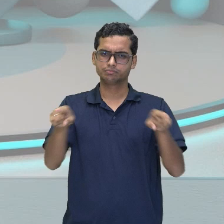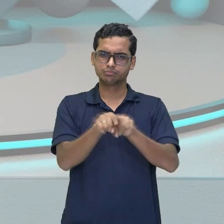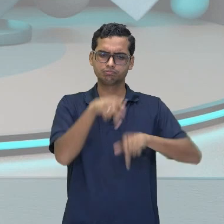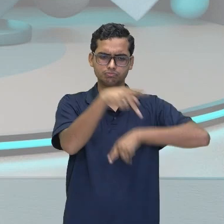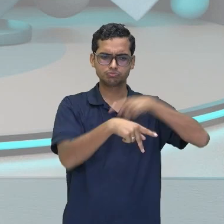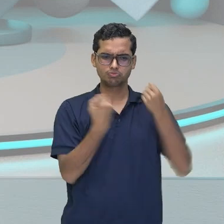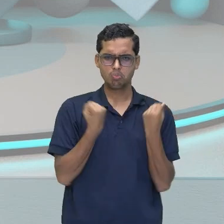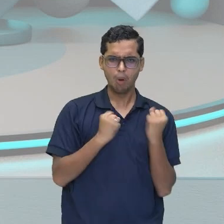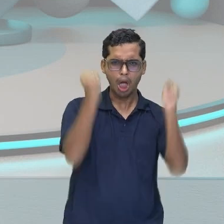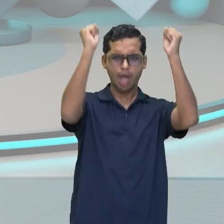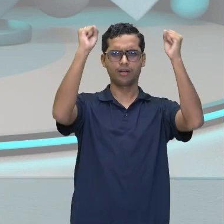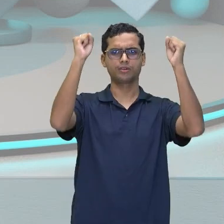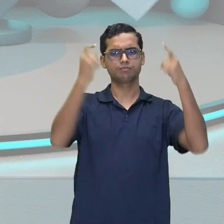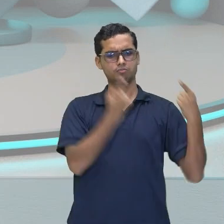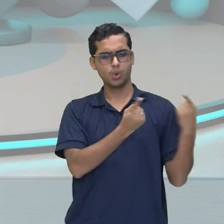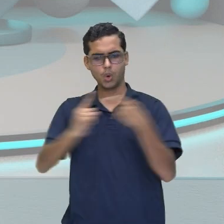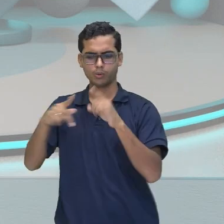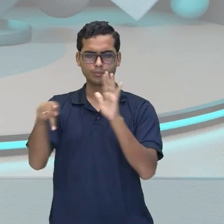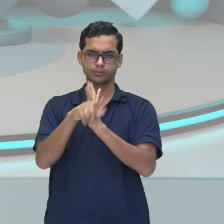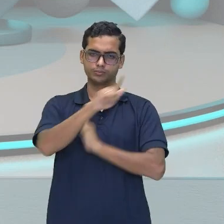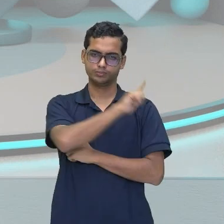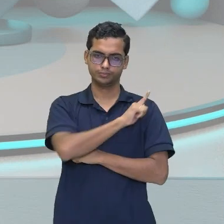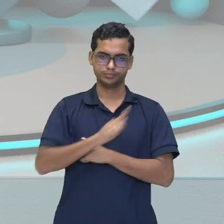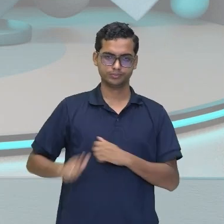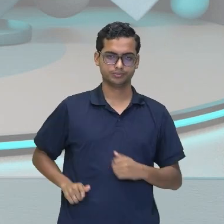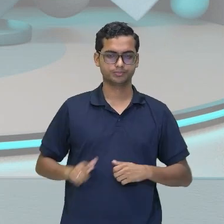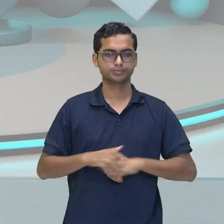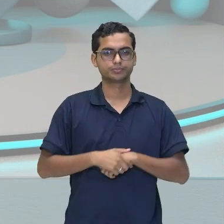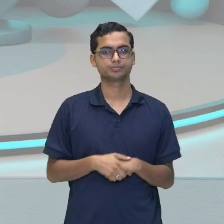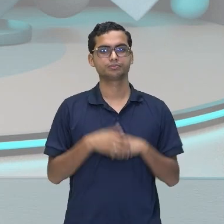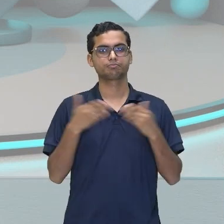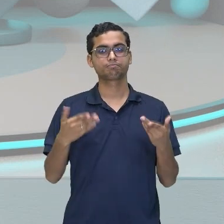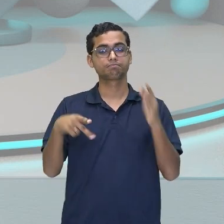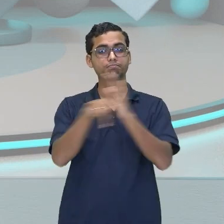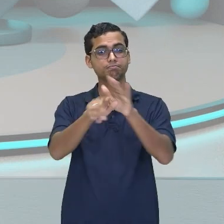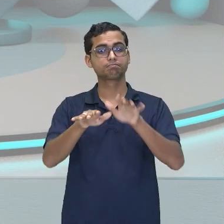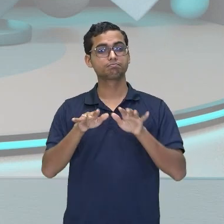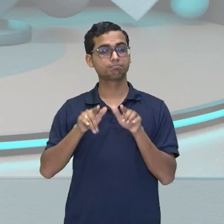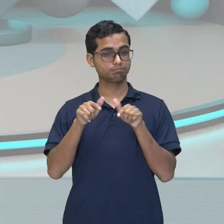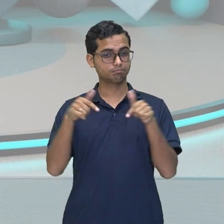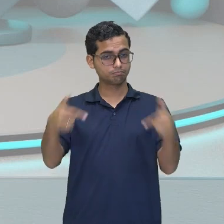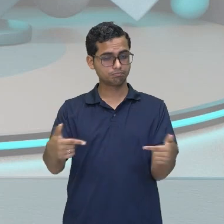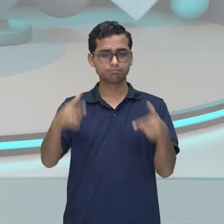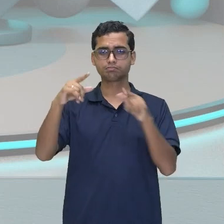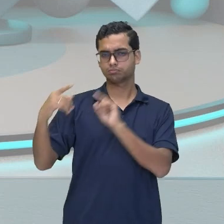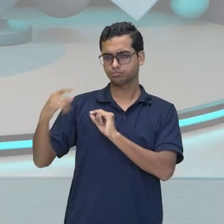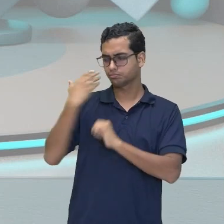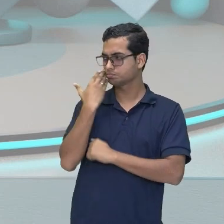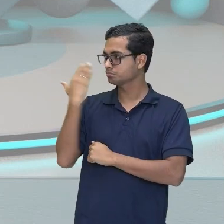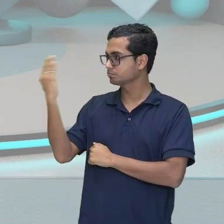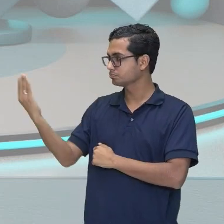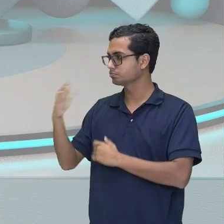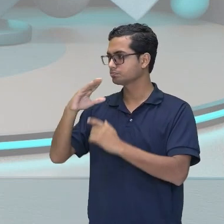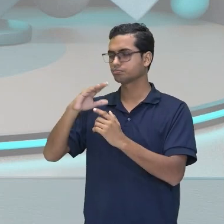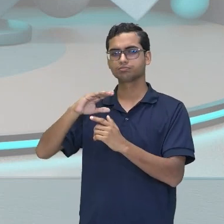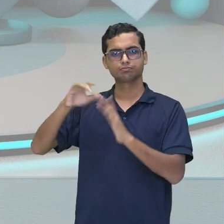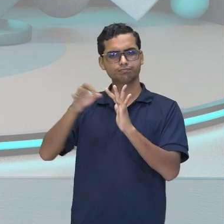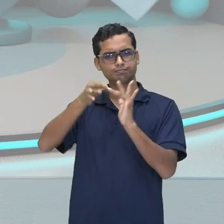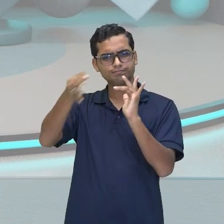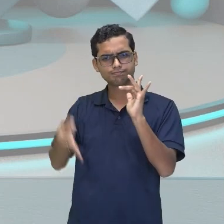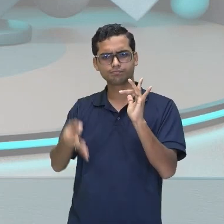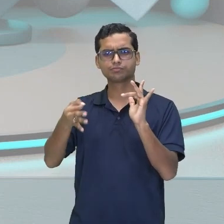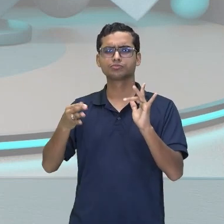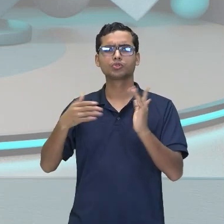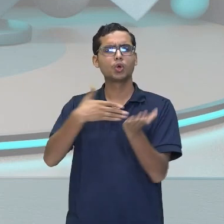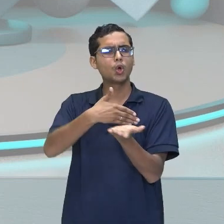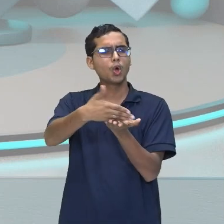Esse movimento árcade, como foi, em que contexto histórico e quais as características, né? Os